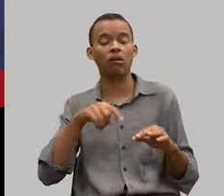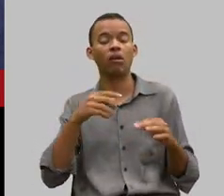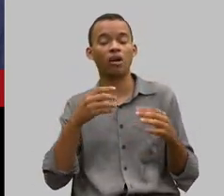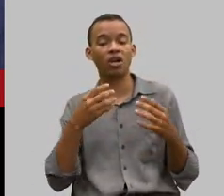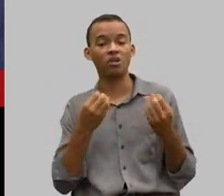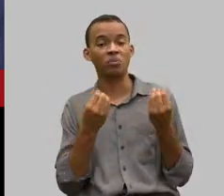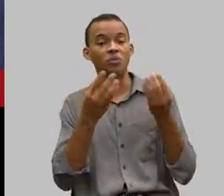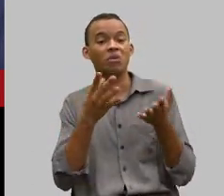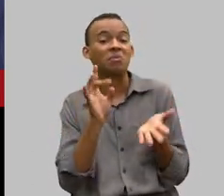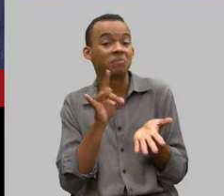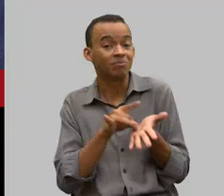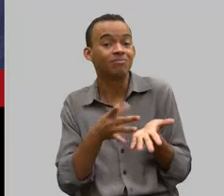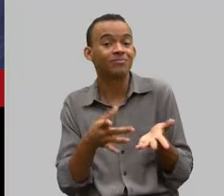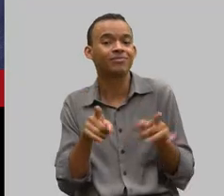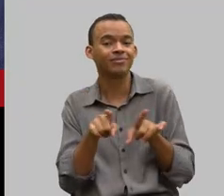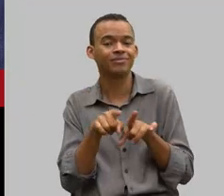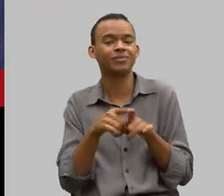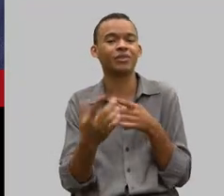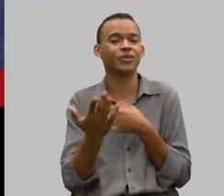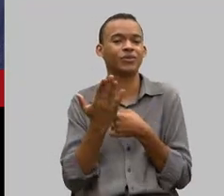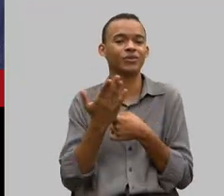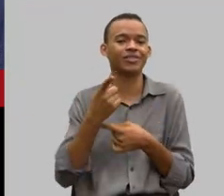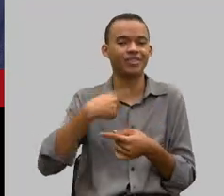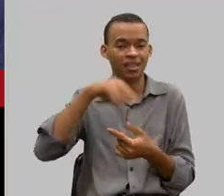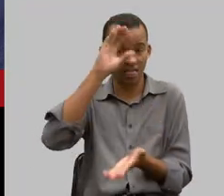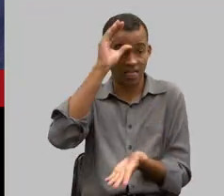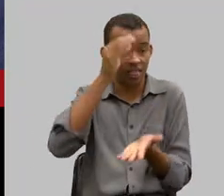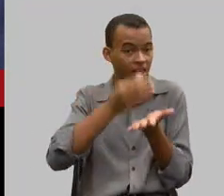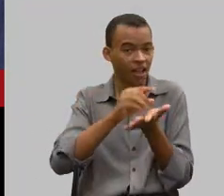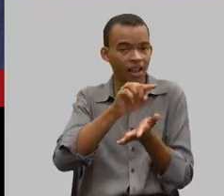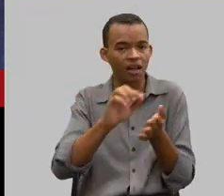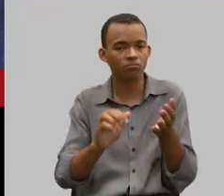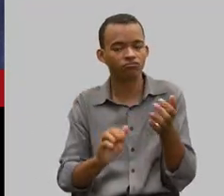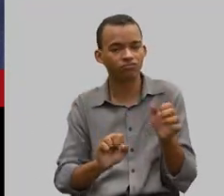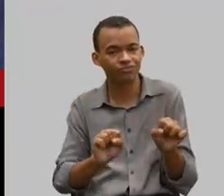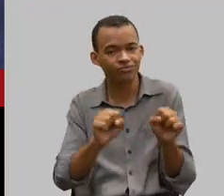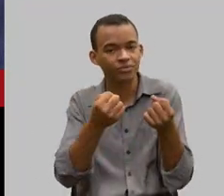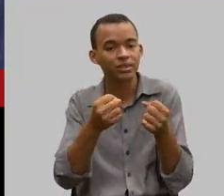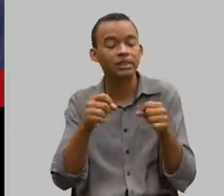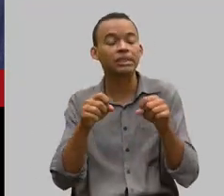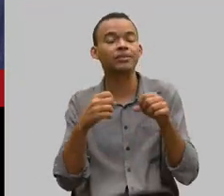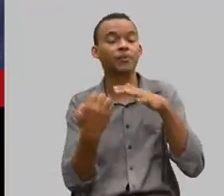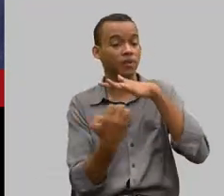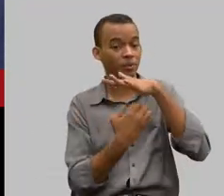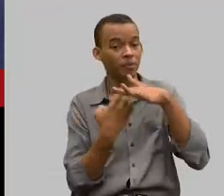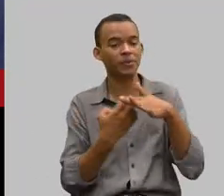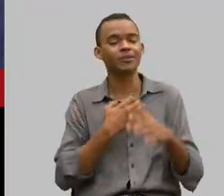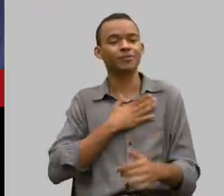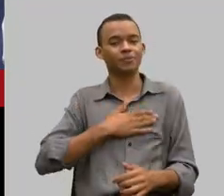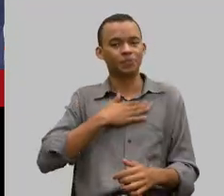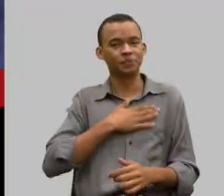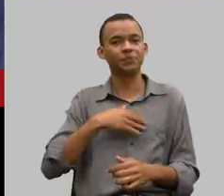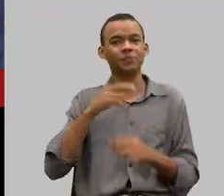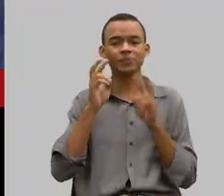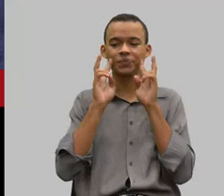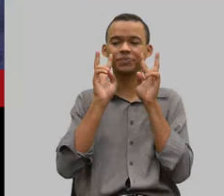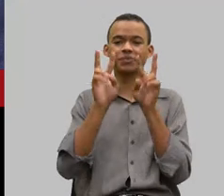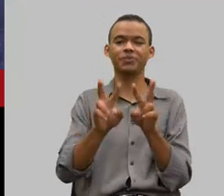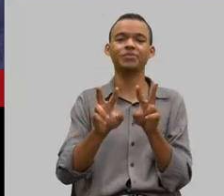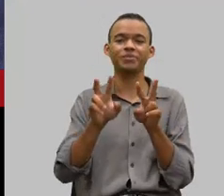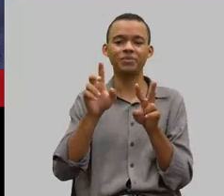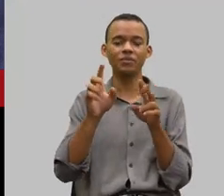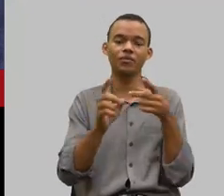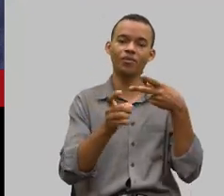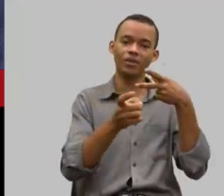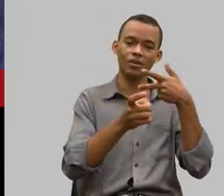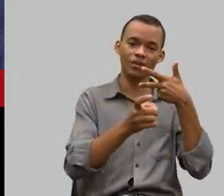ajuda naquela tese que nós estamos defendendo e os empresários eles ficam satisfeitos quando vej vem que o executivo e